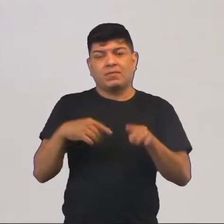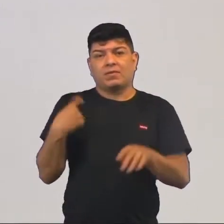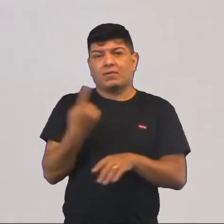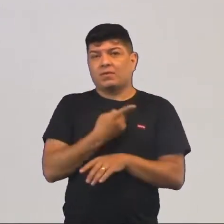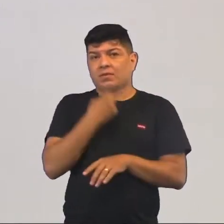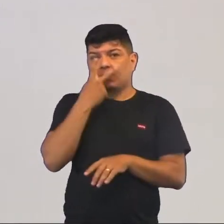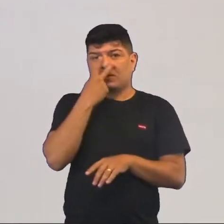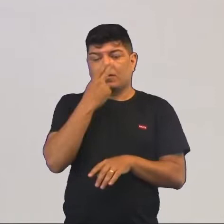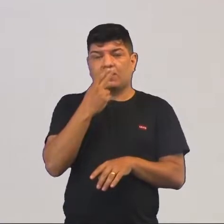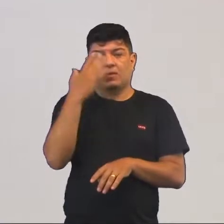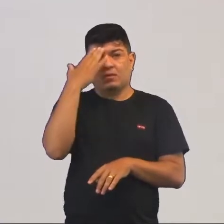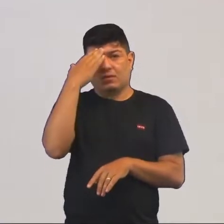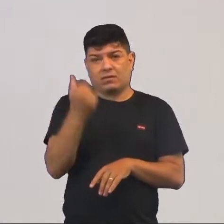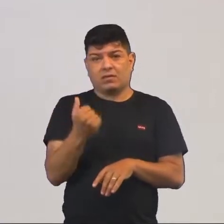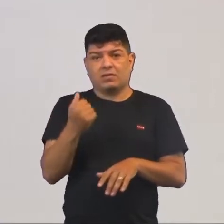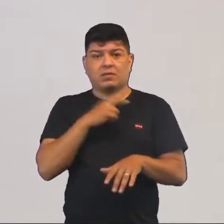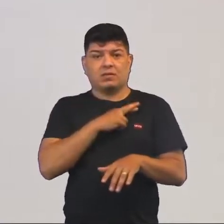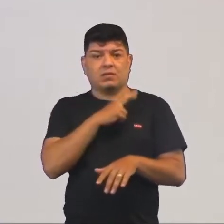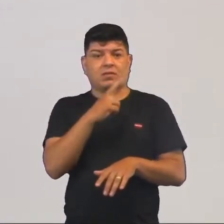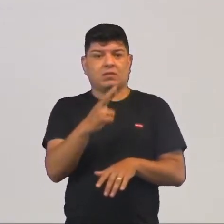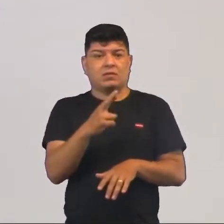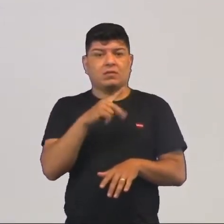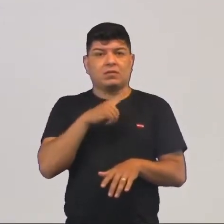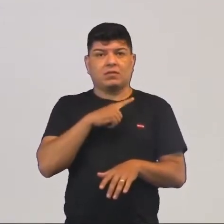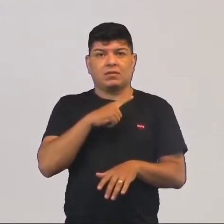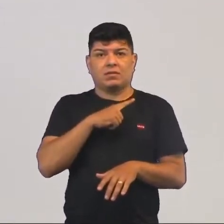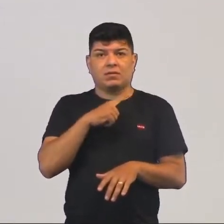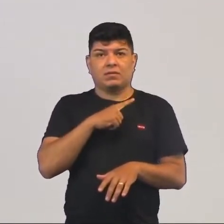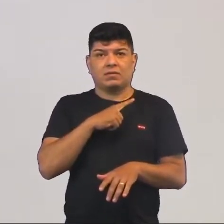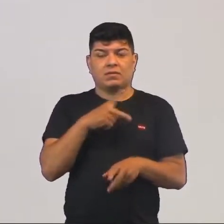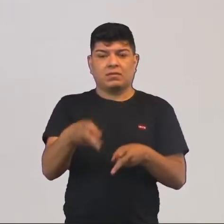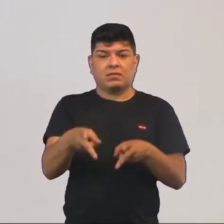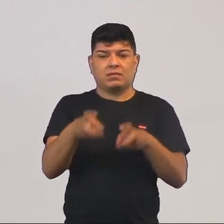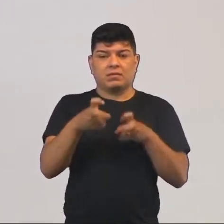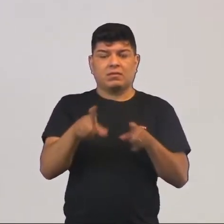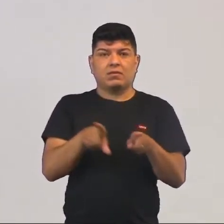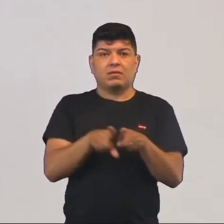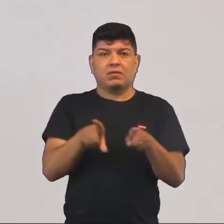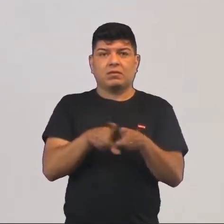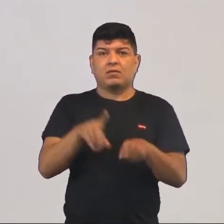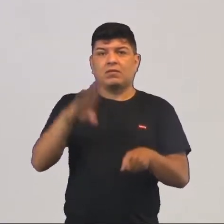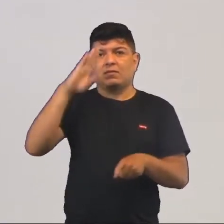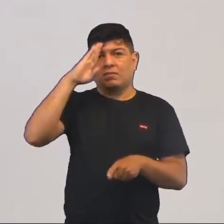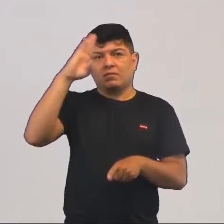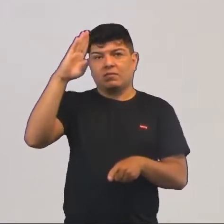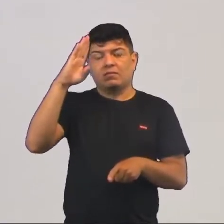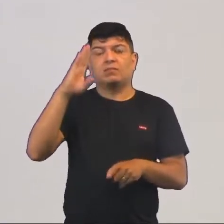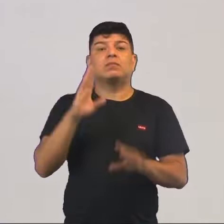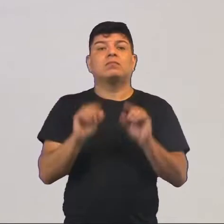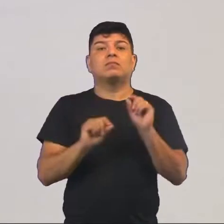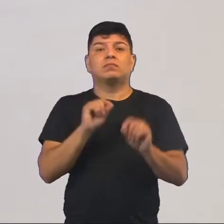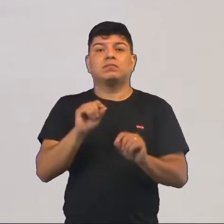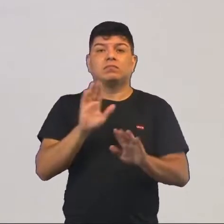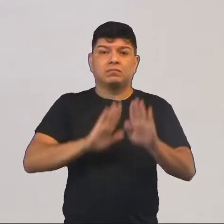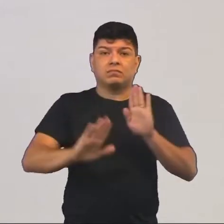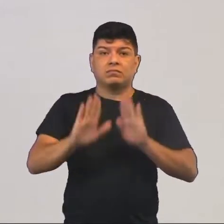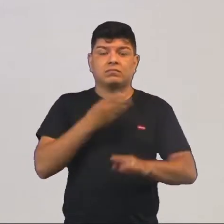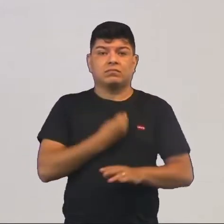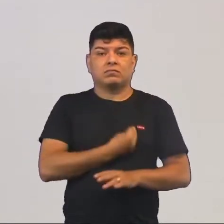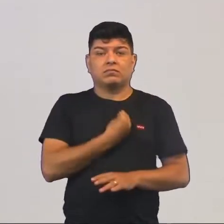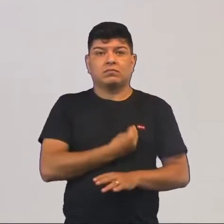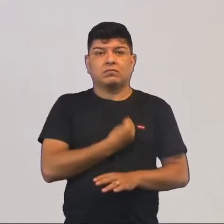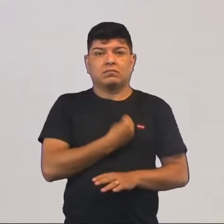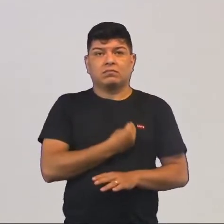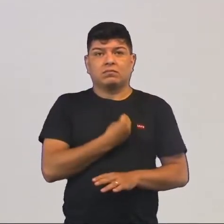gente reconhece que as religiões, elas têm aspectos, principalmente com relação à preservação da